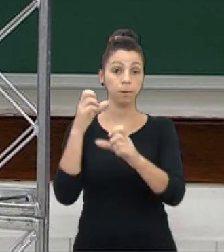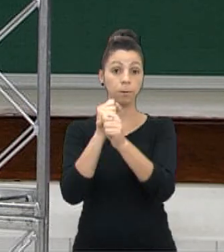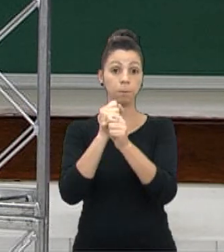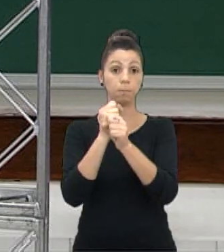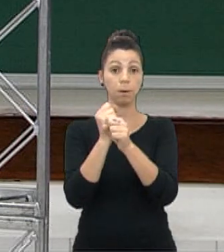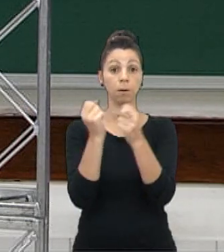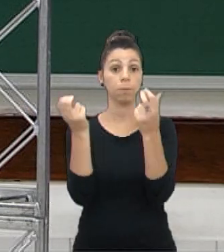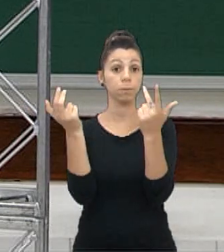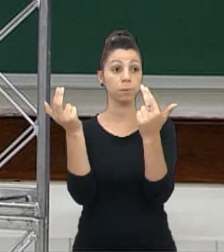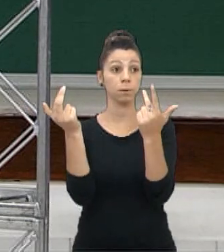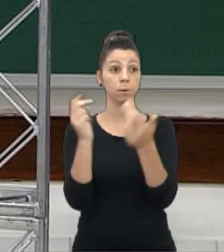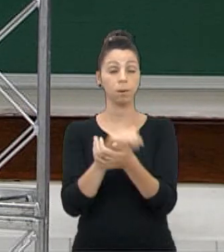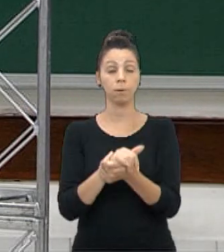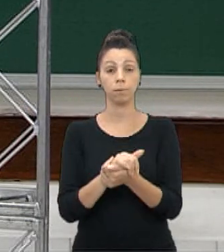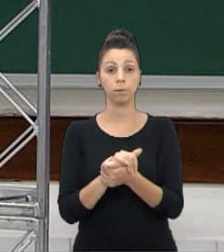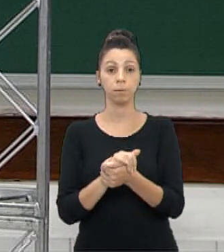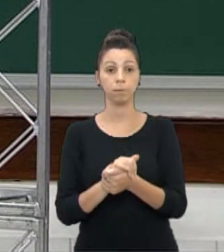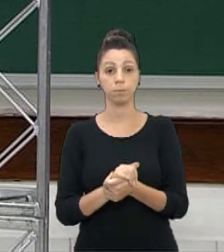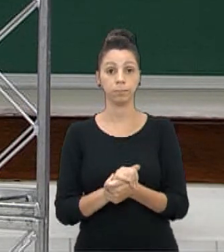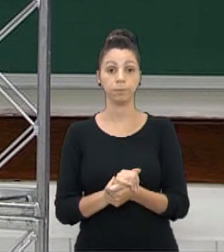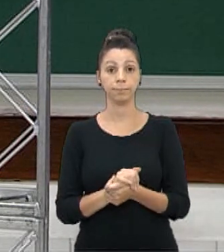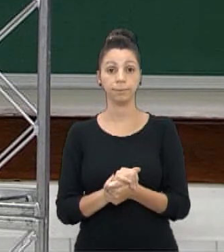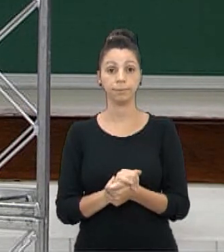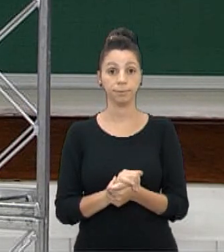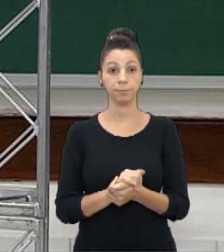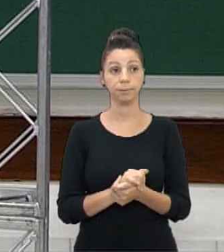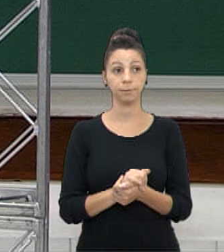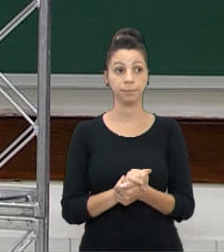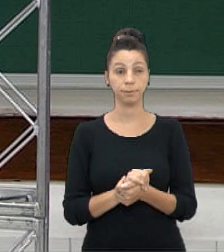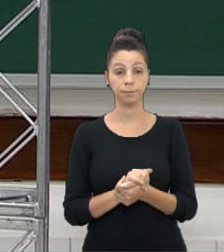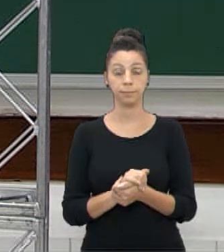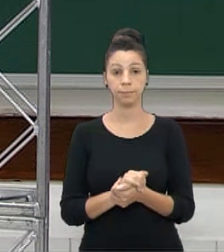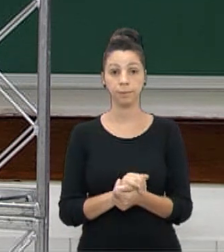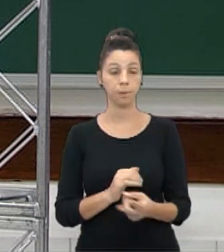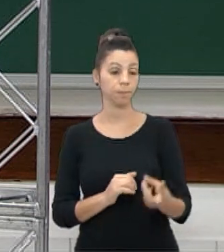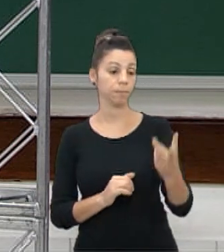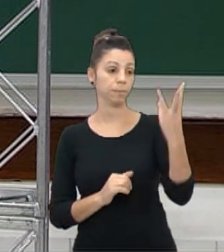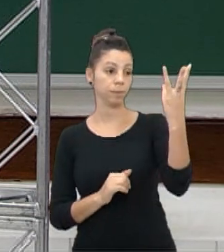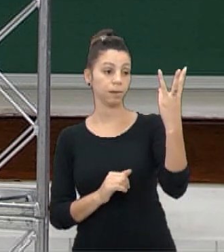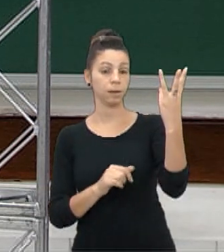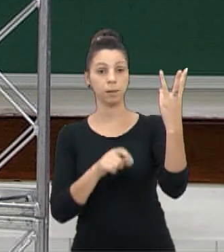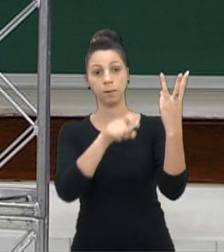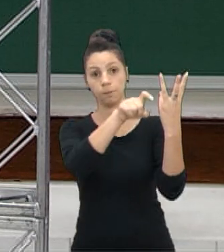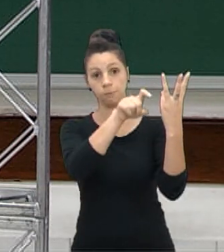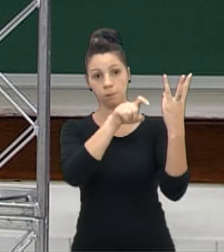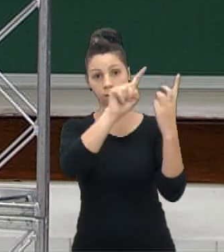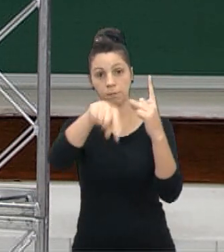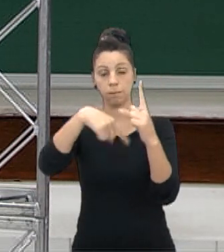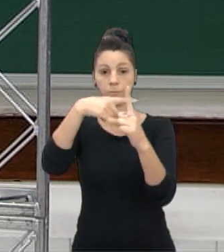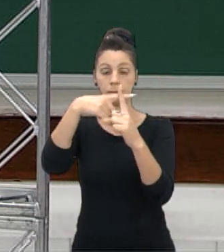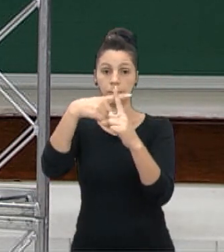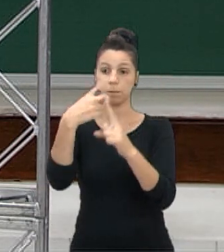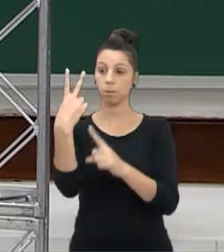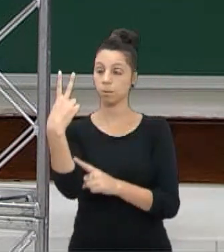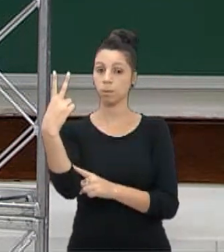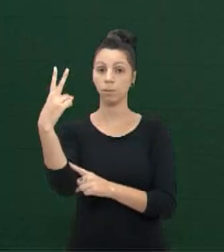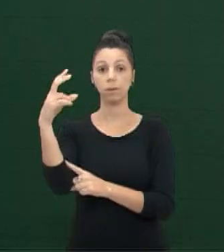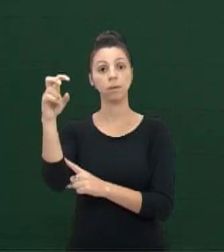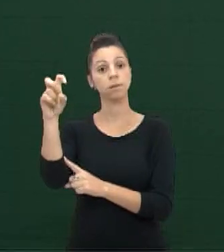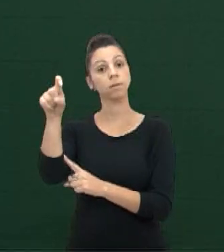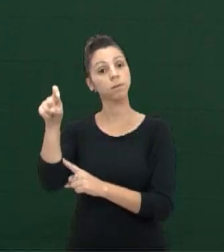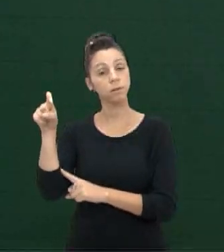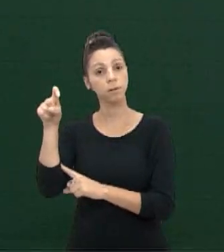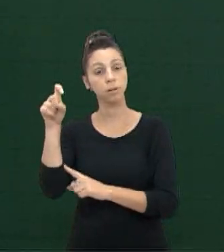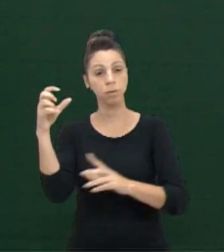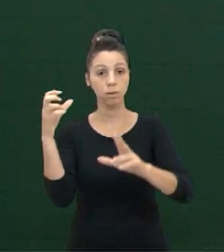Vamos somar, então, 3x mais 2x. Quanto eu tenho? Muito bem,